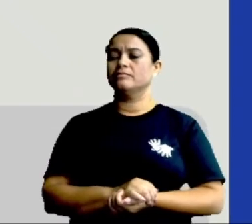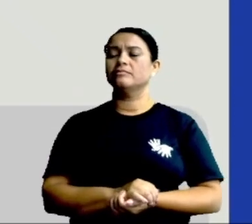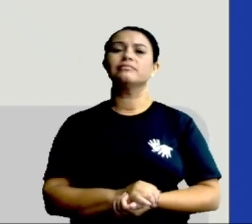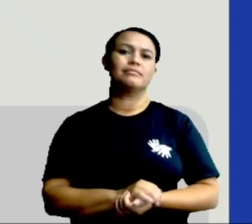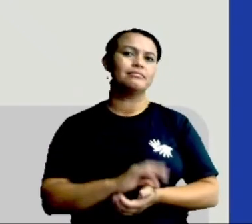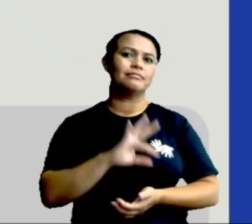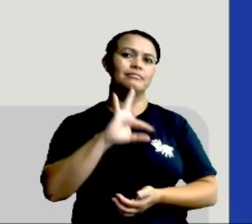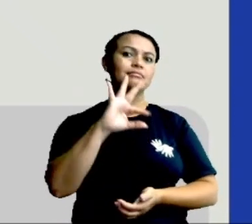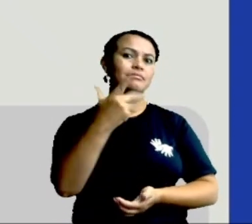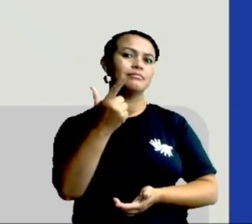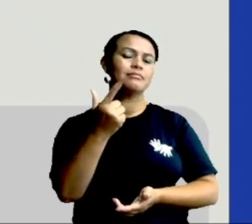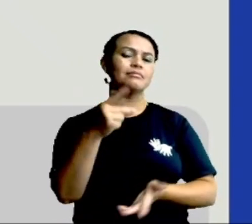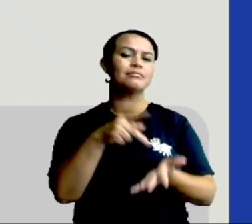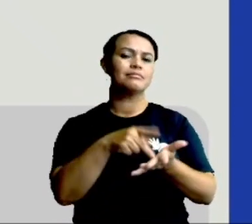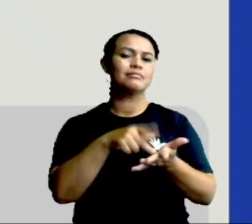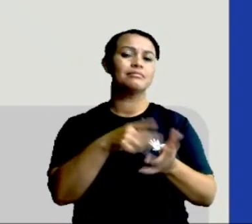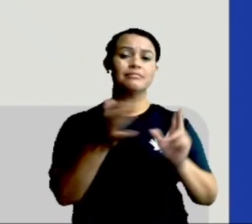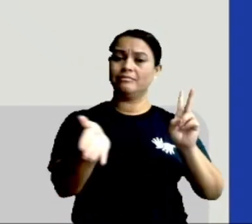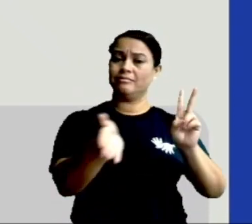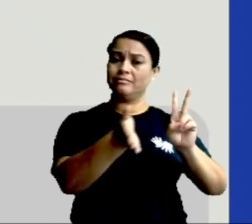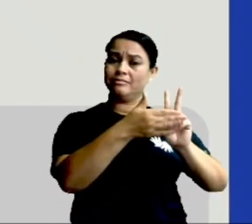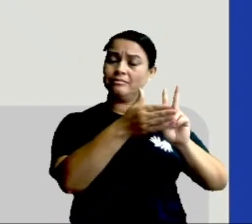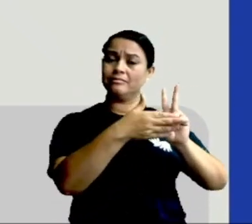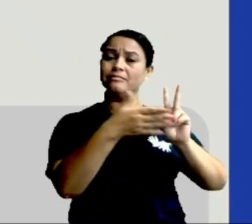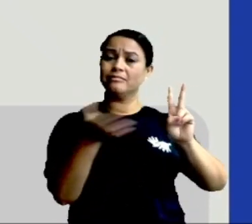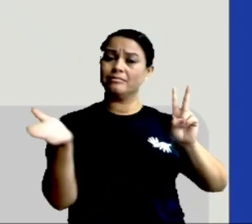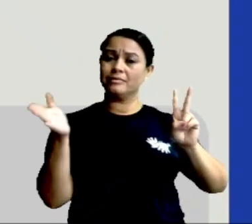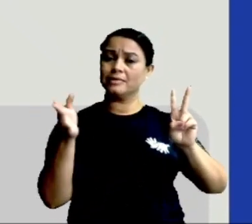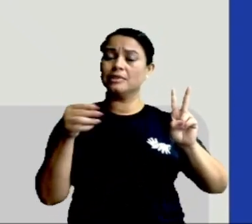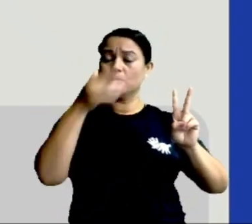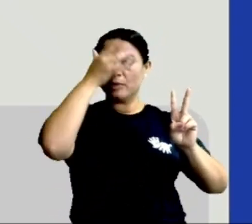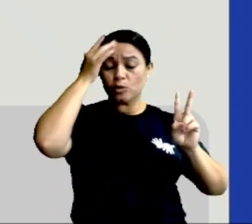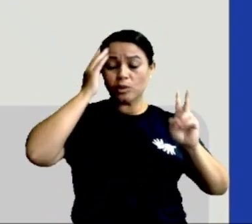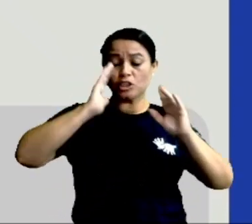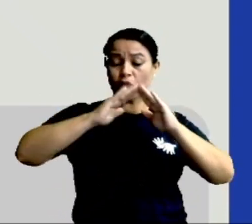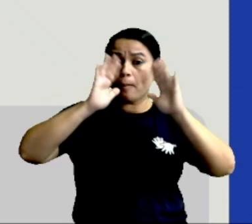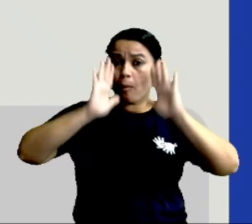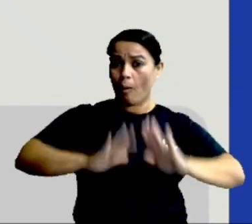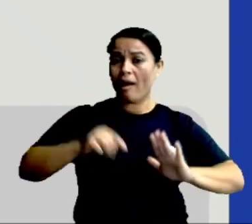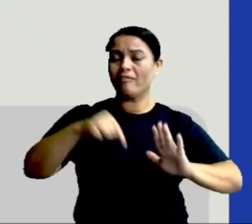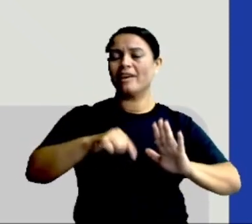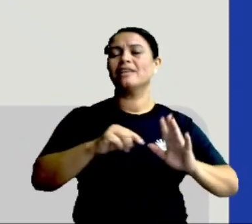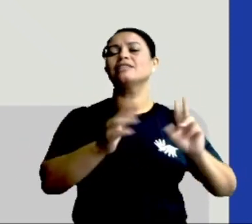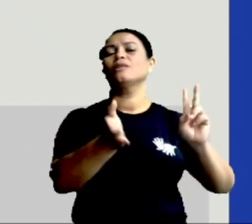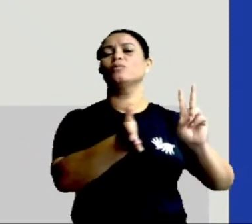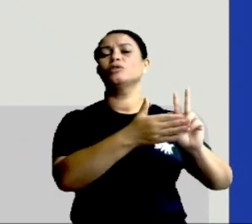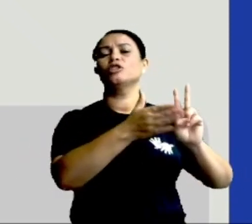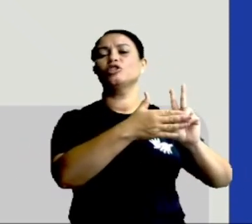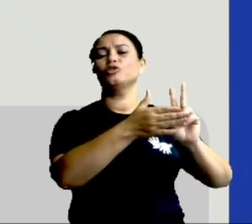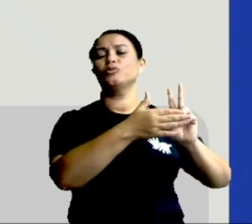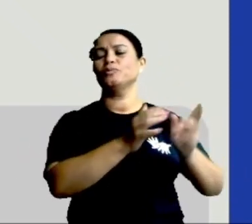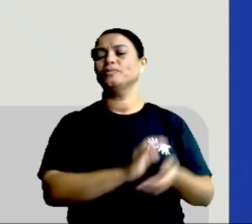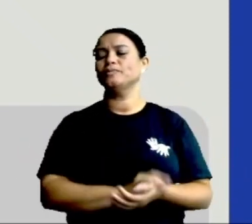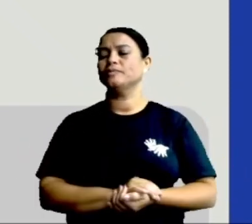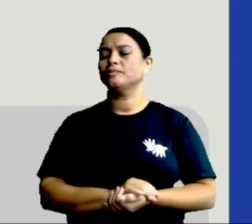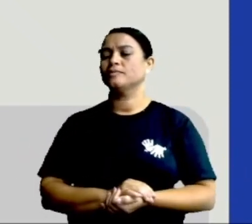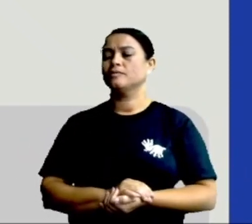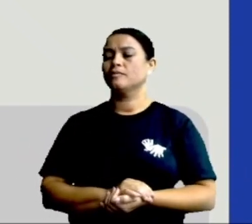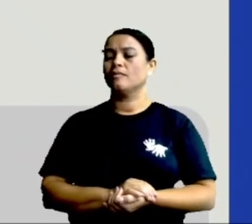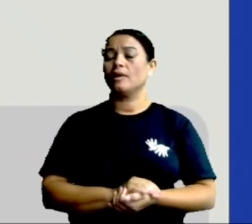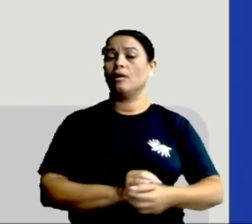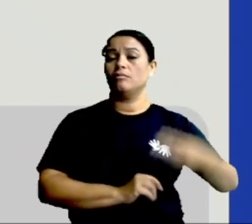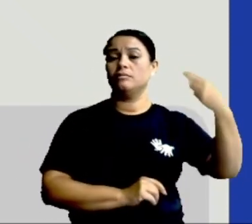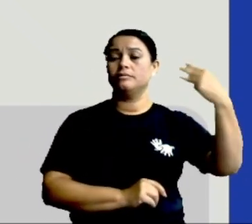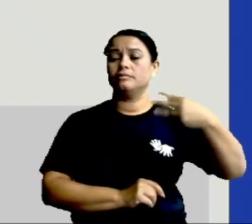Tá óbvio isso aqui, né, gente? Que seriam quem? Os nativos que eu falo aqui são os índios, os indígenas.